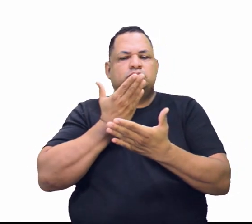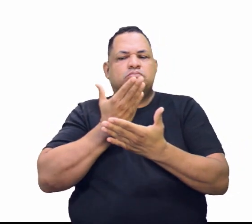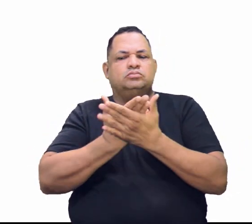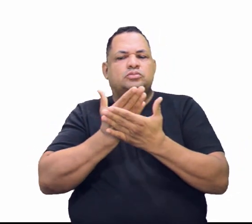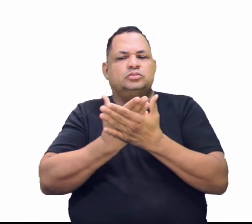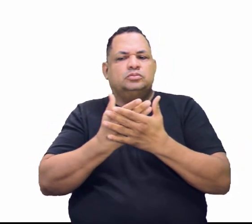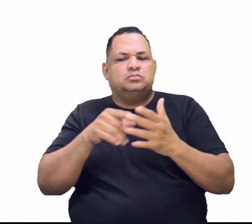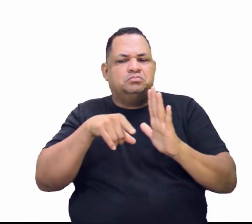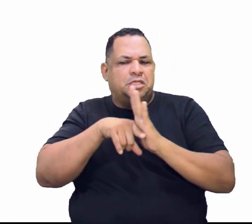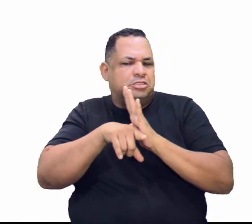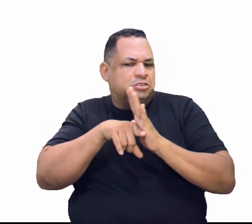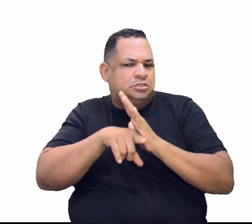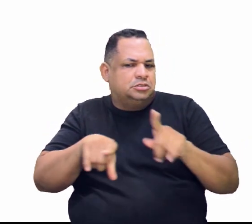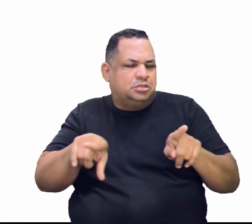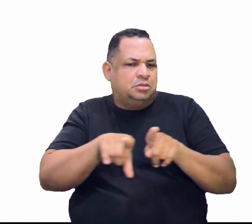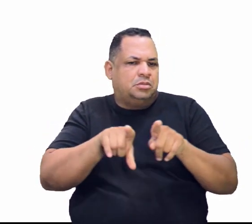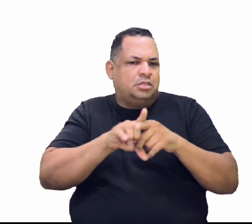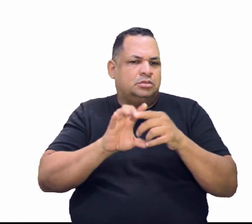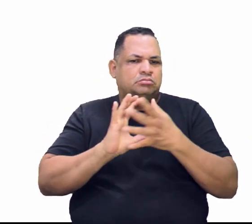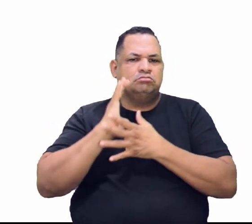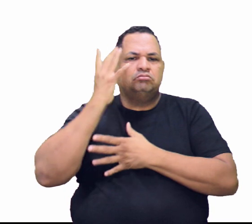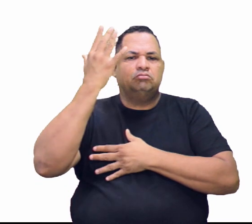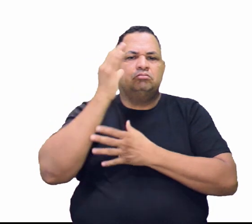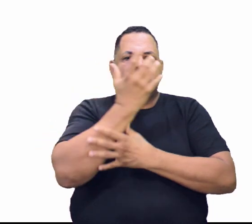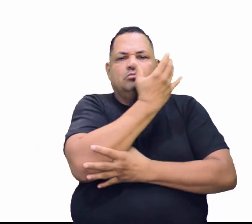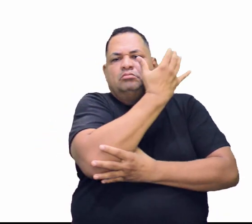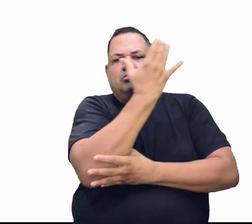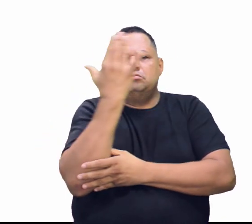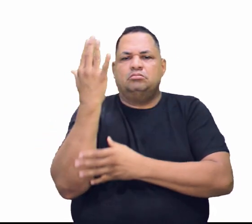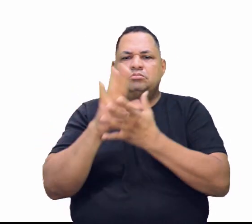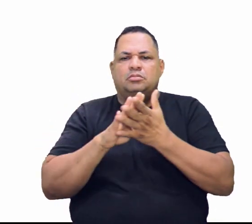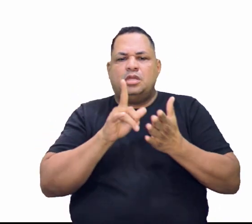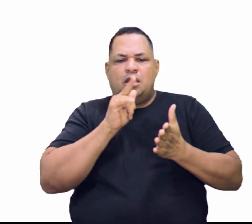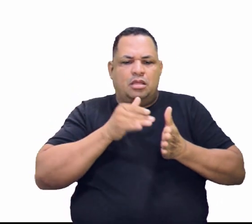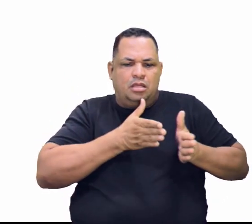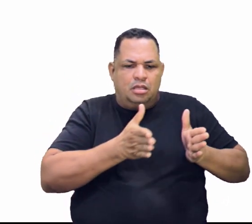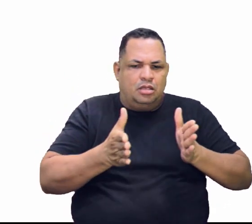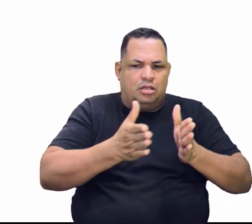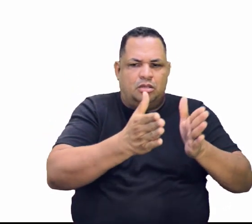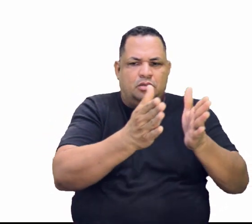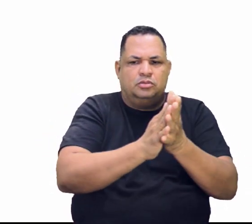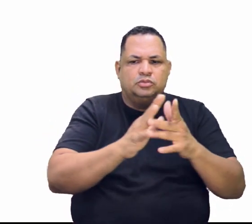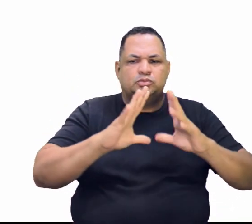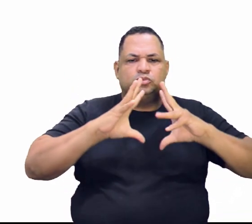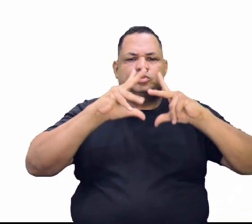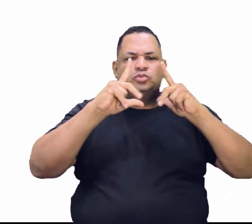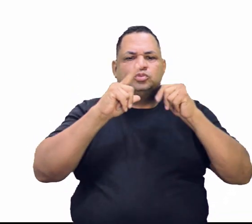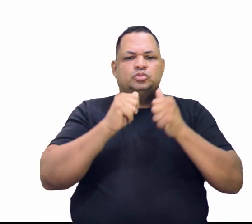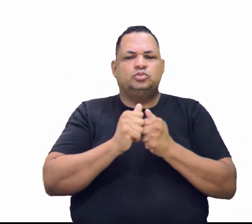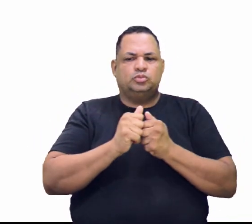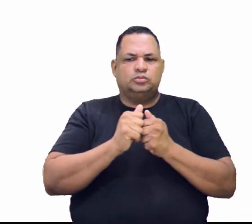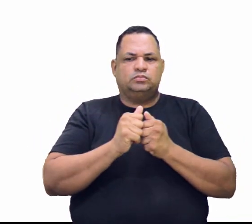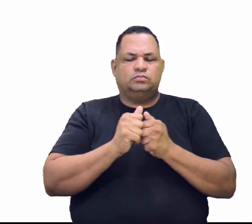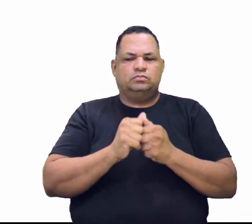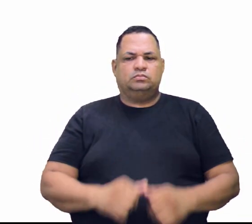estudos sobre o clima, sobre a floresta e também sobre rios. Vem para